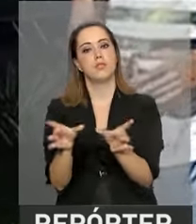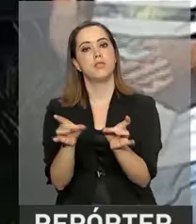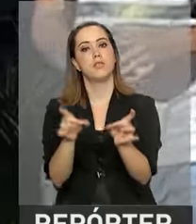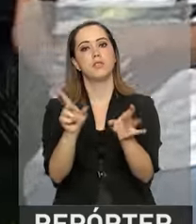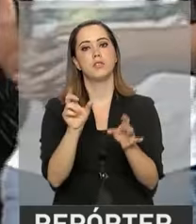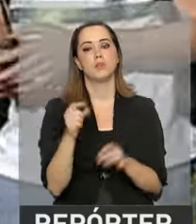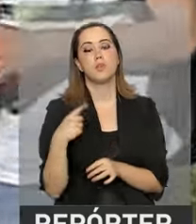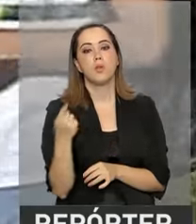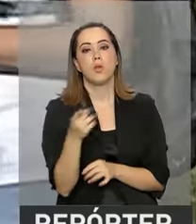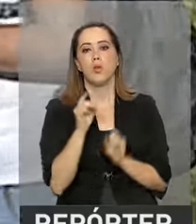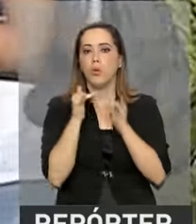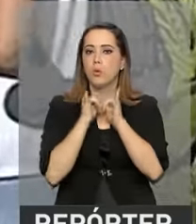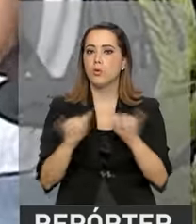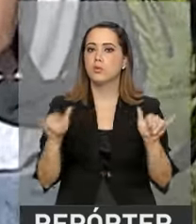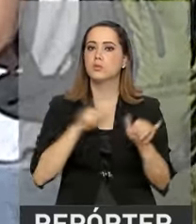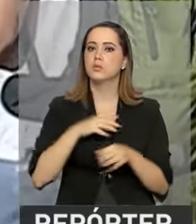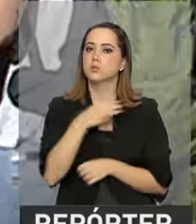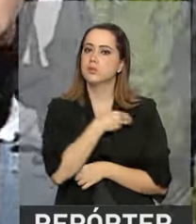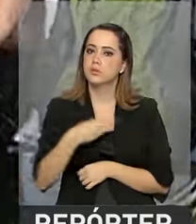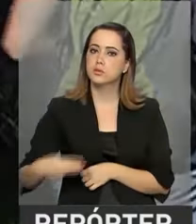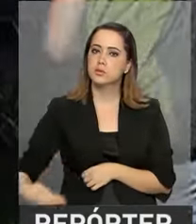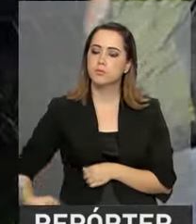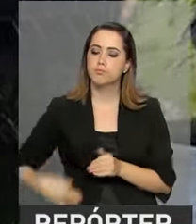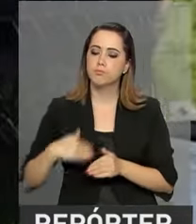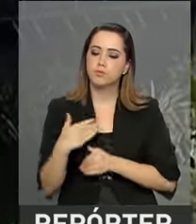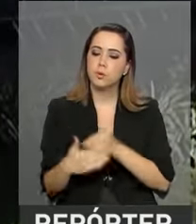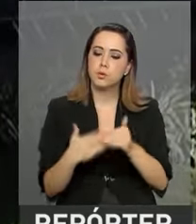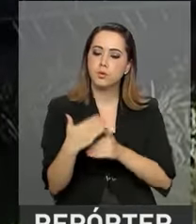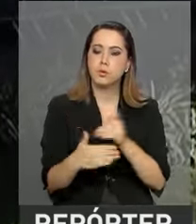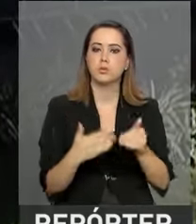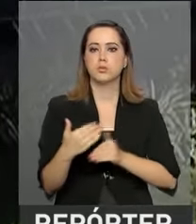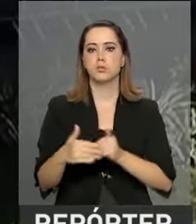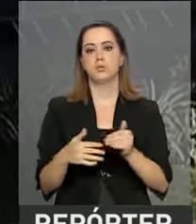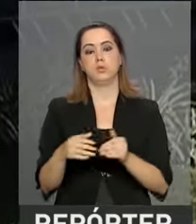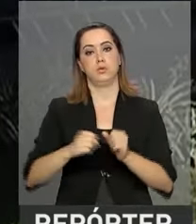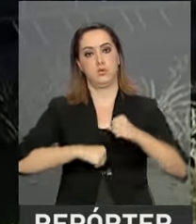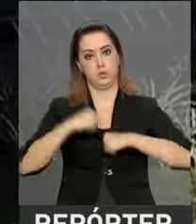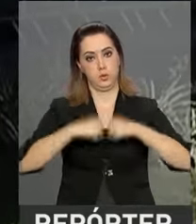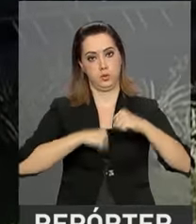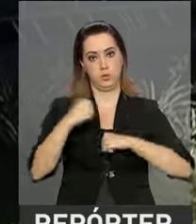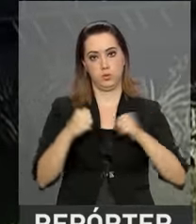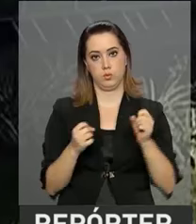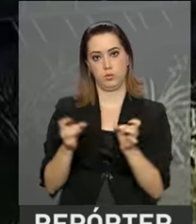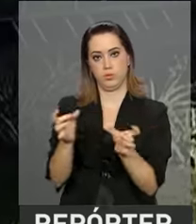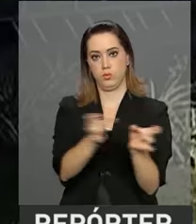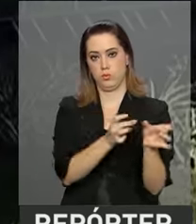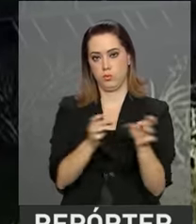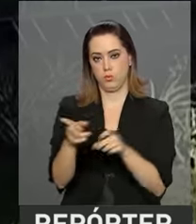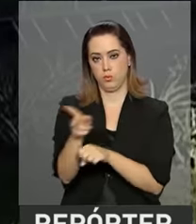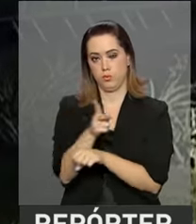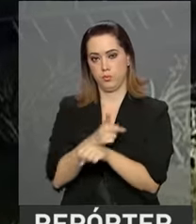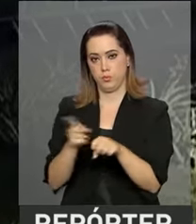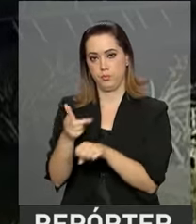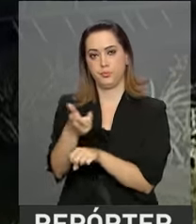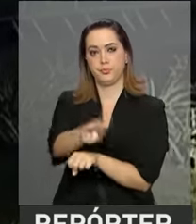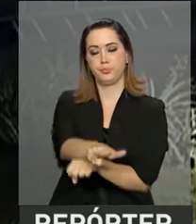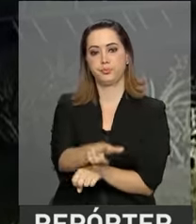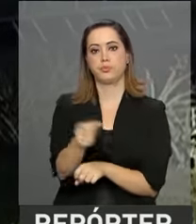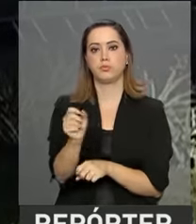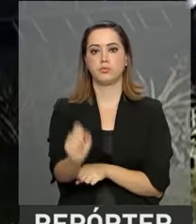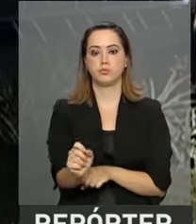lançamento contou com a presença do ministro do Desenvolvimento, Indústria e Comércio Exterior, Marcos Pereira, durante um almoço lá na Associação